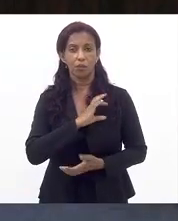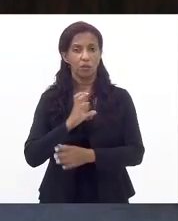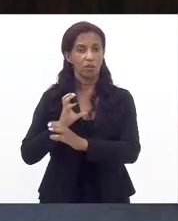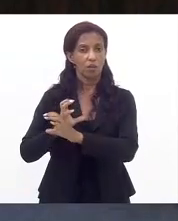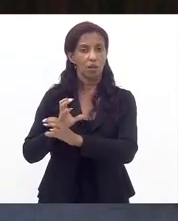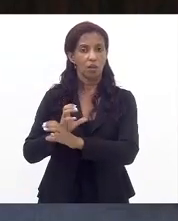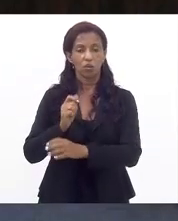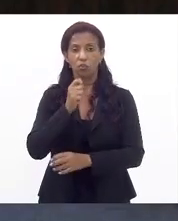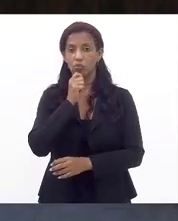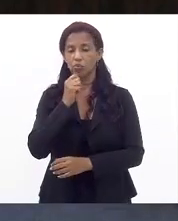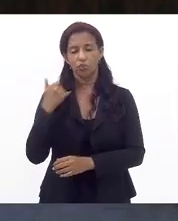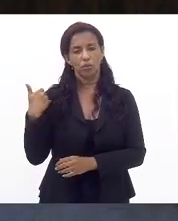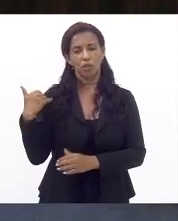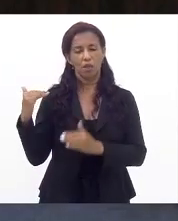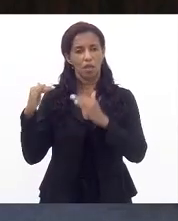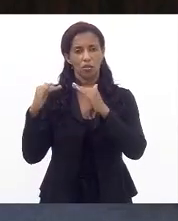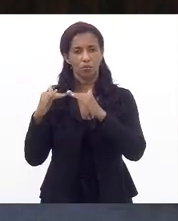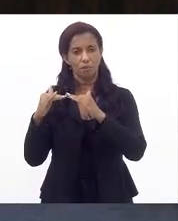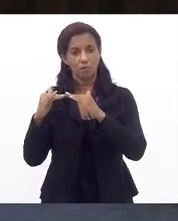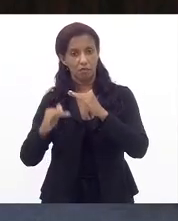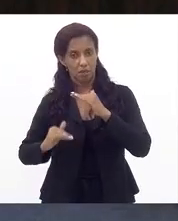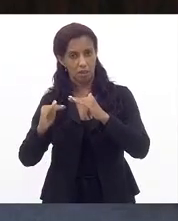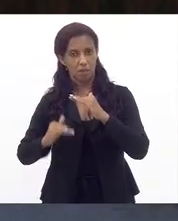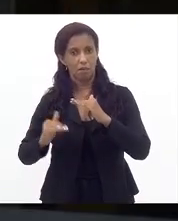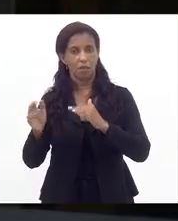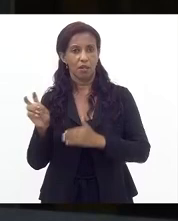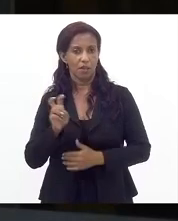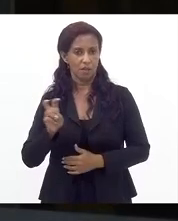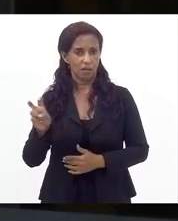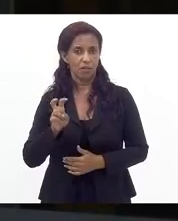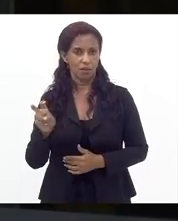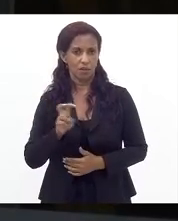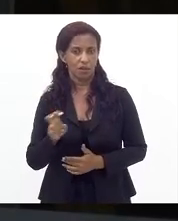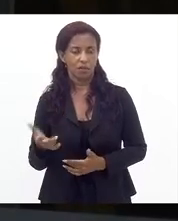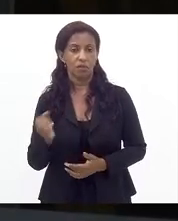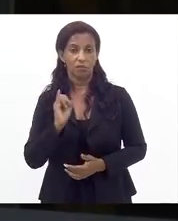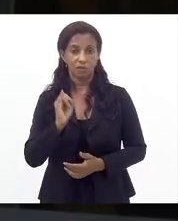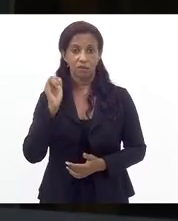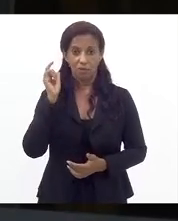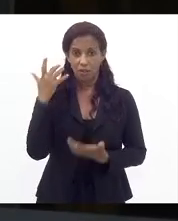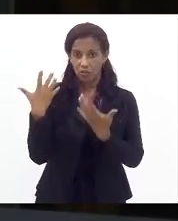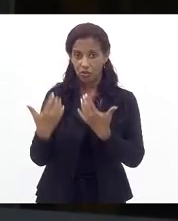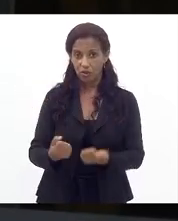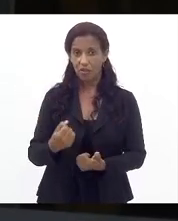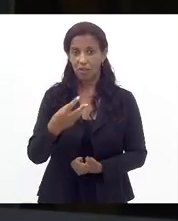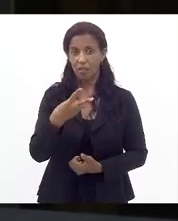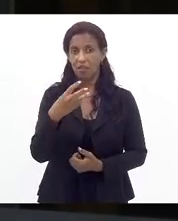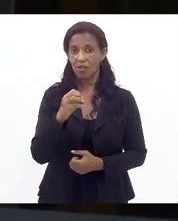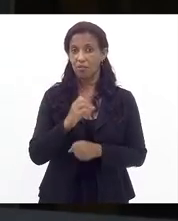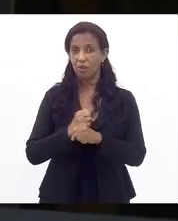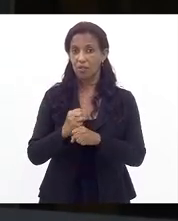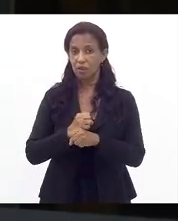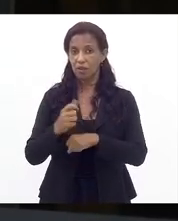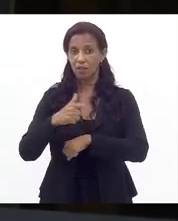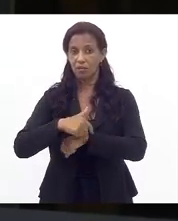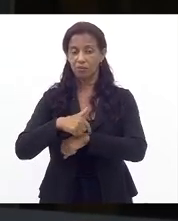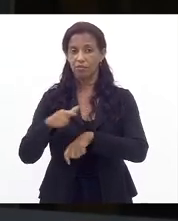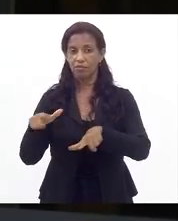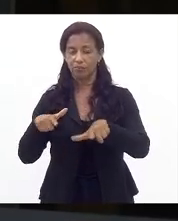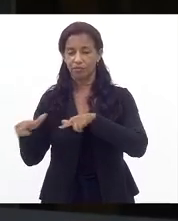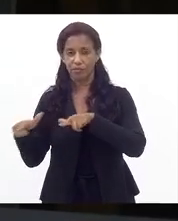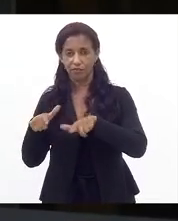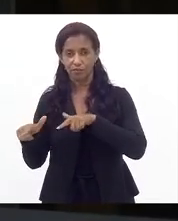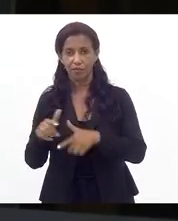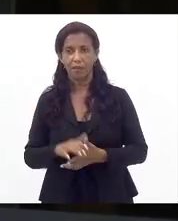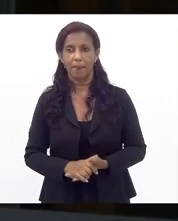civil realmente não tinha idade mínima e passou a ter que é de 55 anos a gente considerar que são 30 anos de tempo de serviço